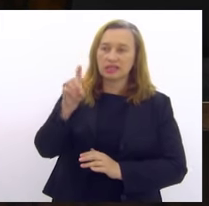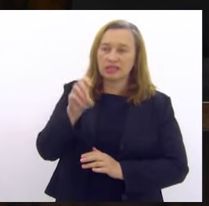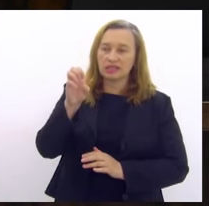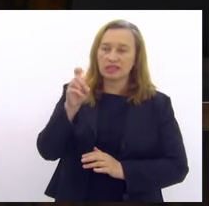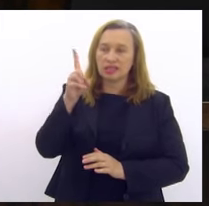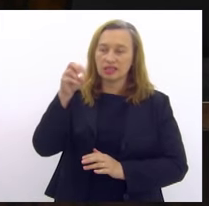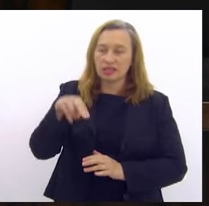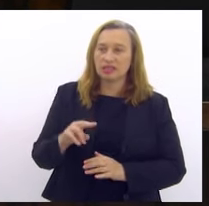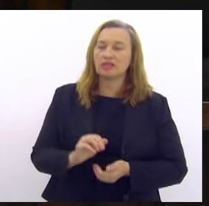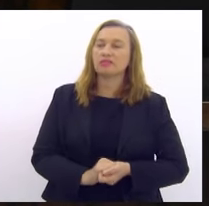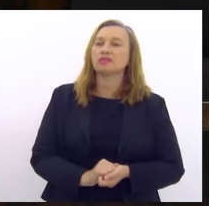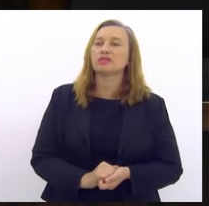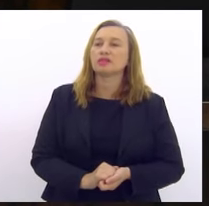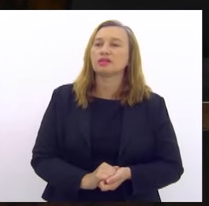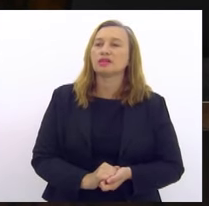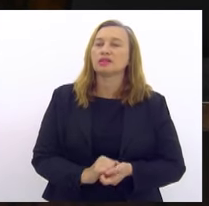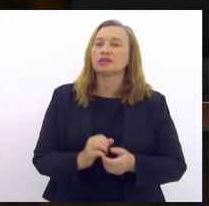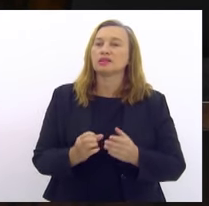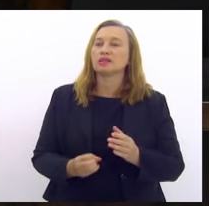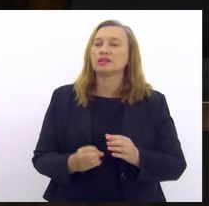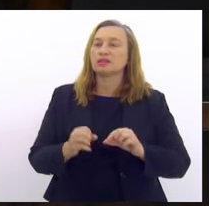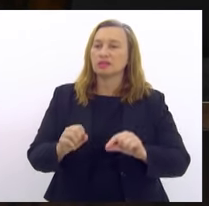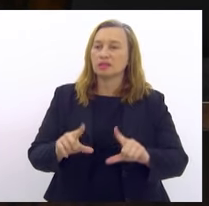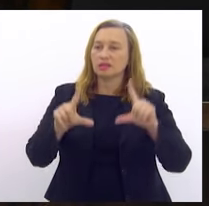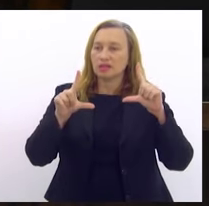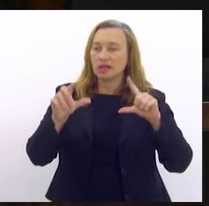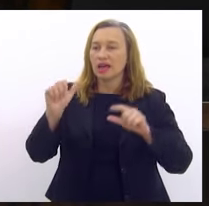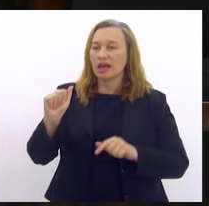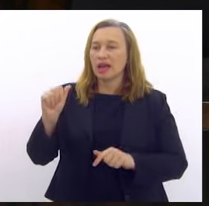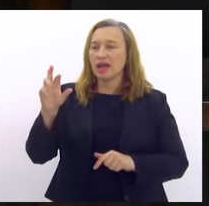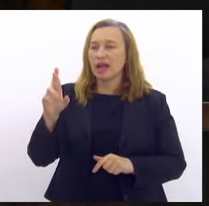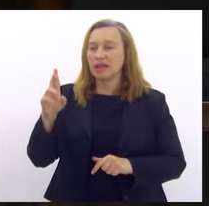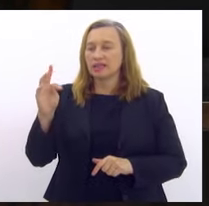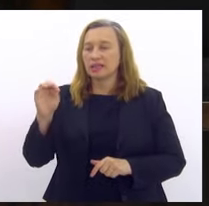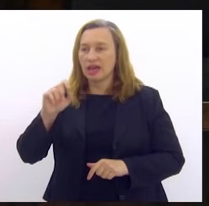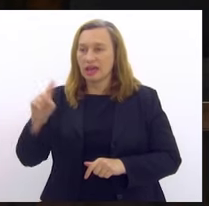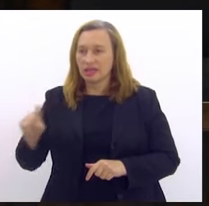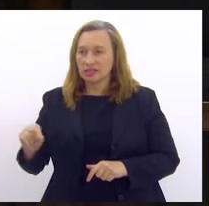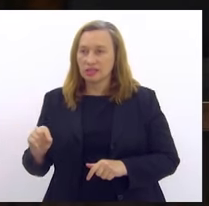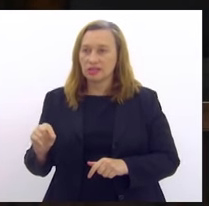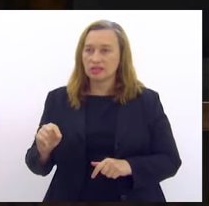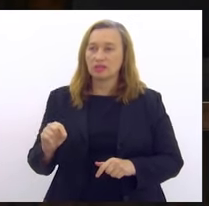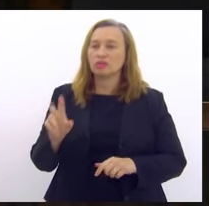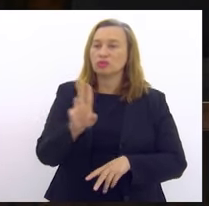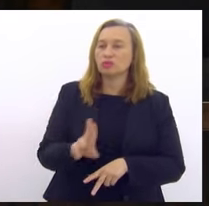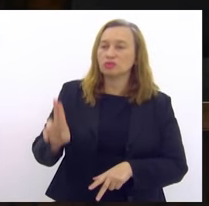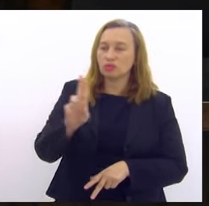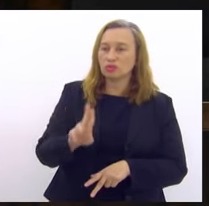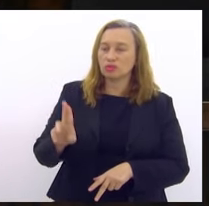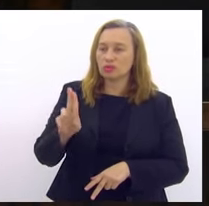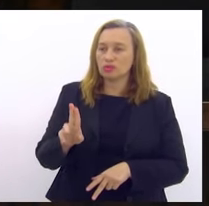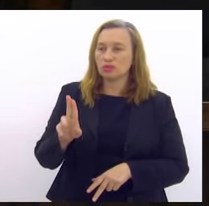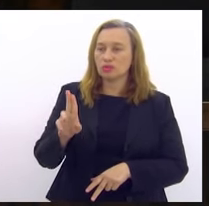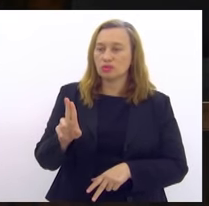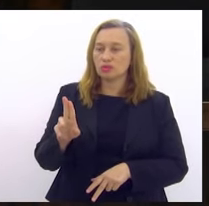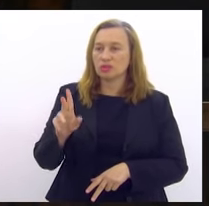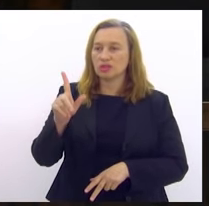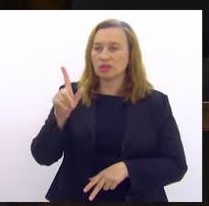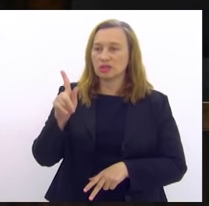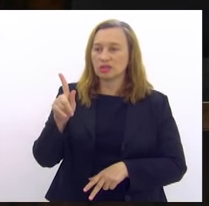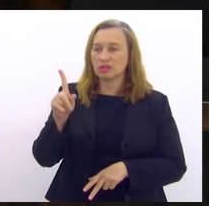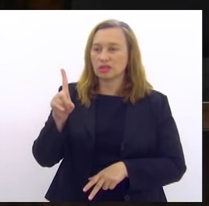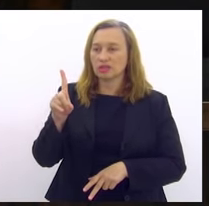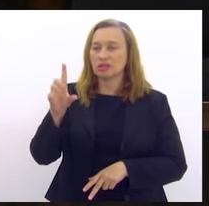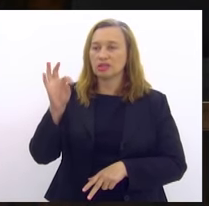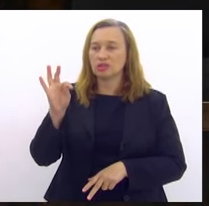dispõe sobre a fixação de cartazes que tratam sobre cuidados no uso de descongestionantes nasais e da outras providências.